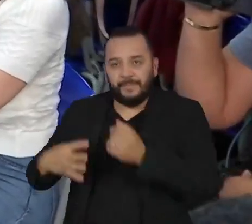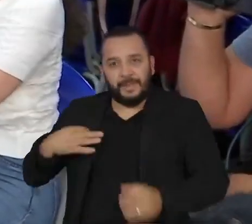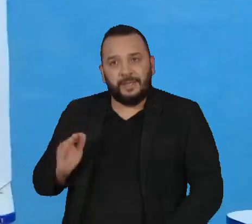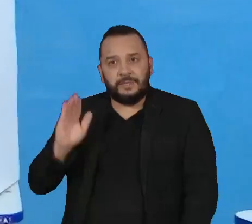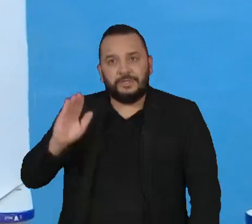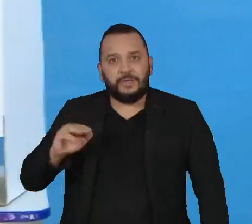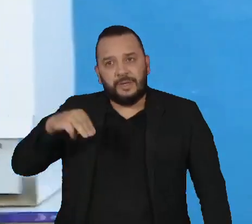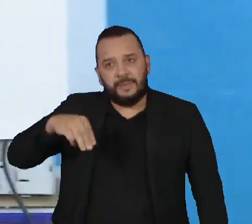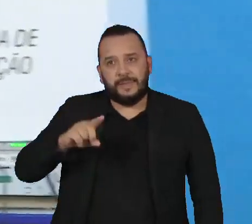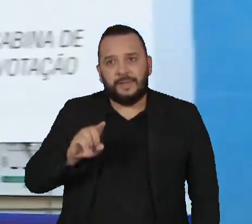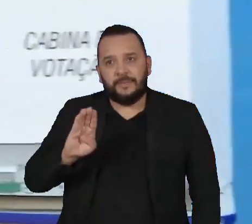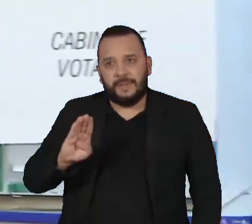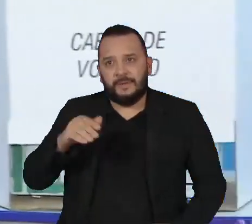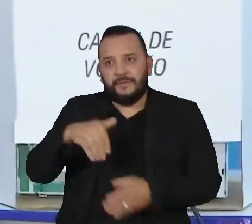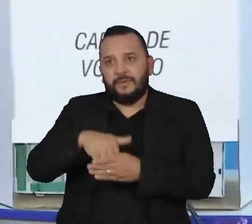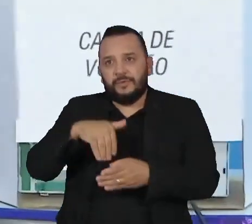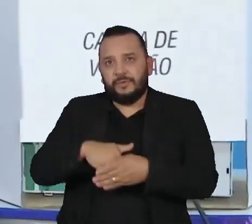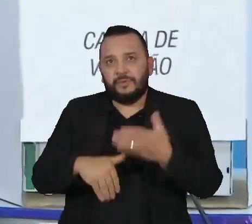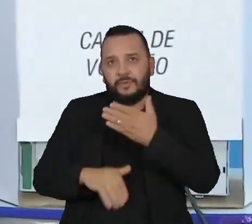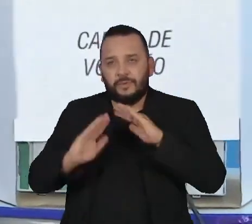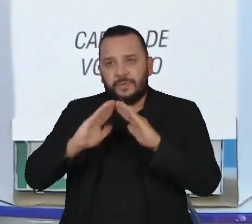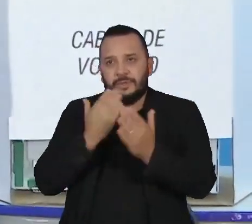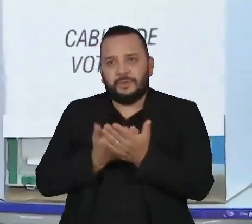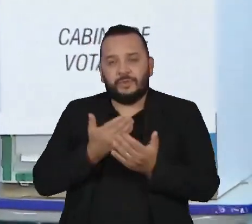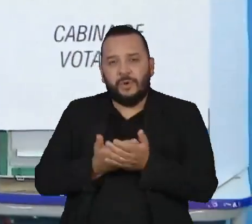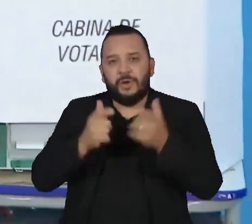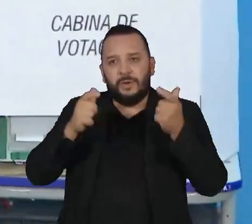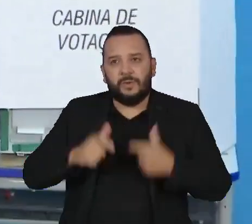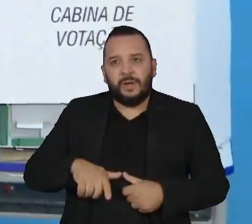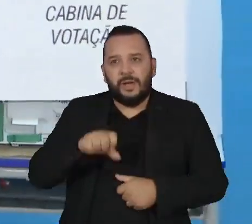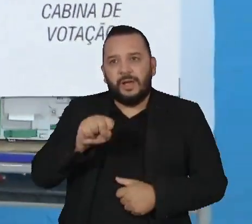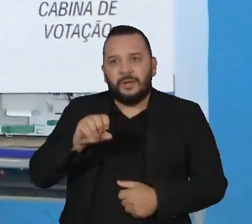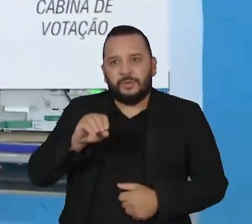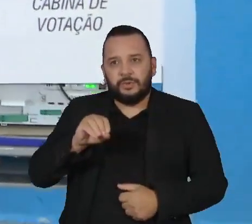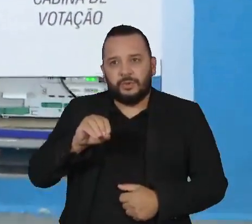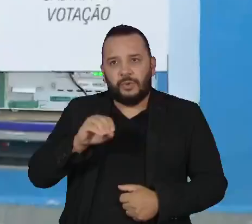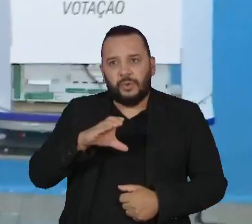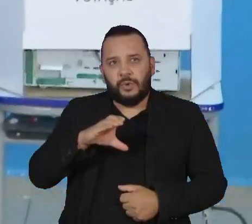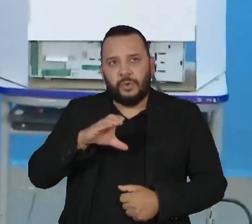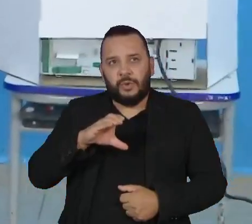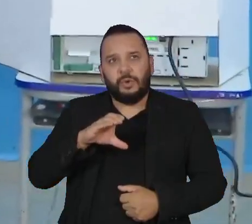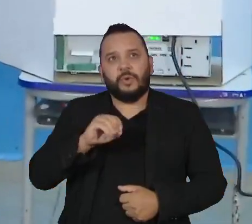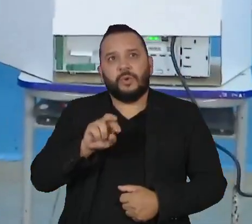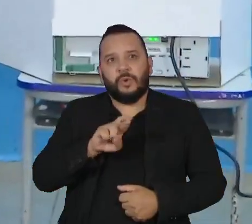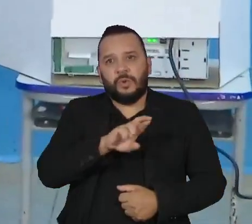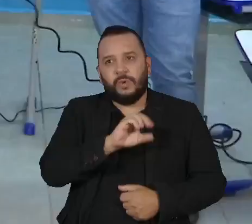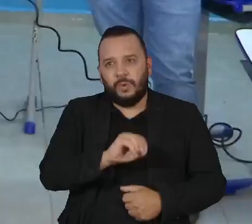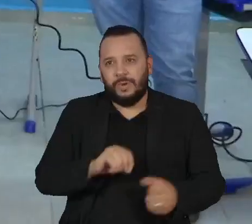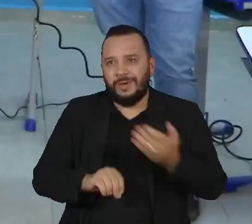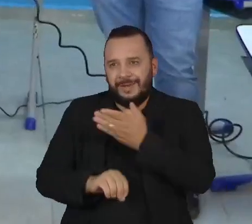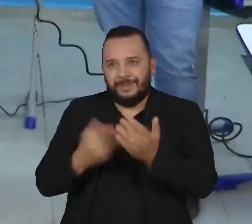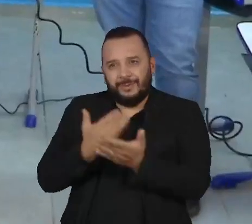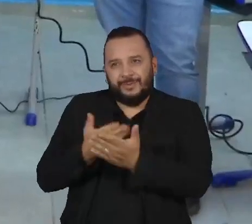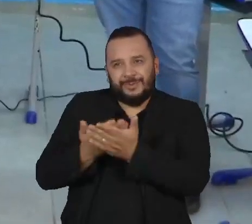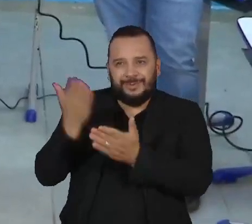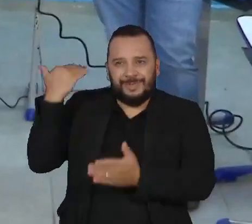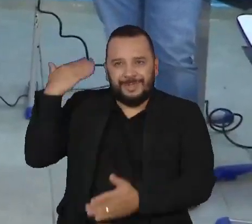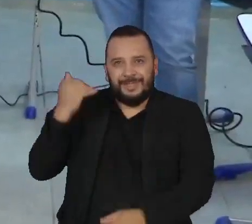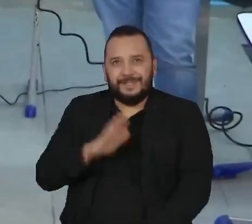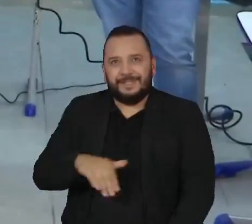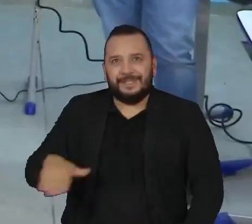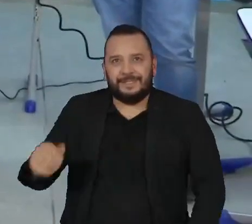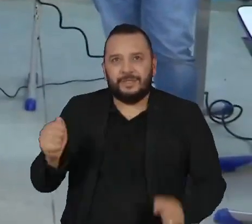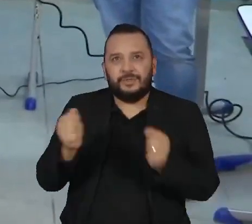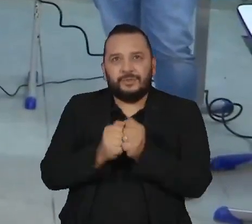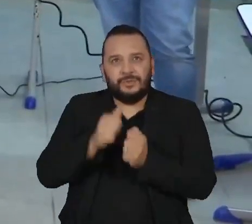MDB votou nesta escola no bairro Socorro zona sul da capital paulista onde estudou na infância foi acompanhado da